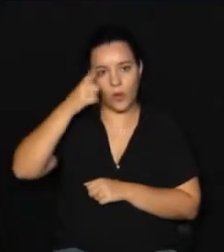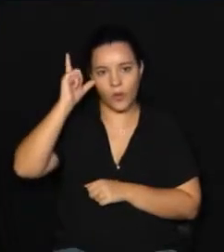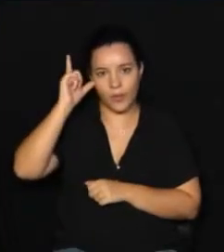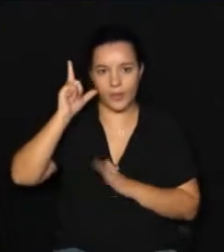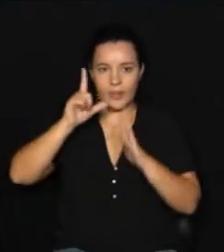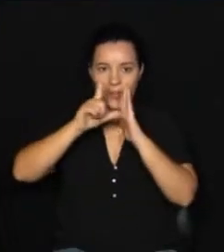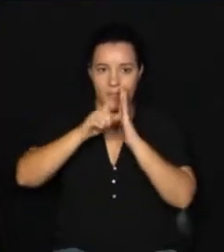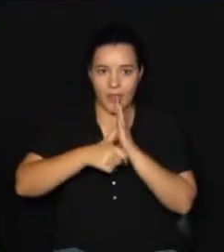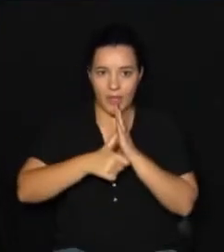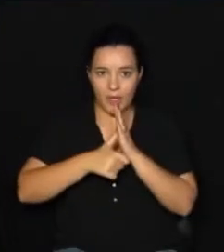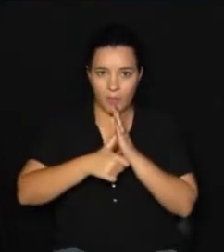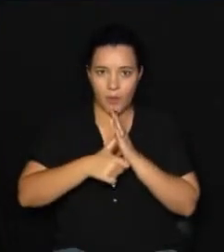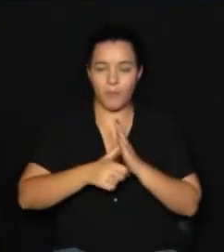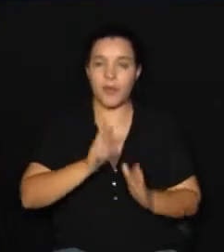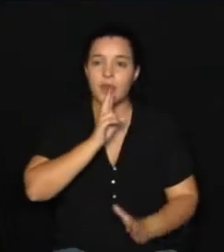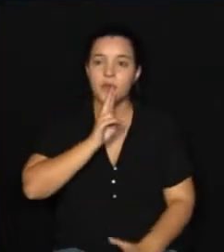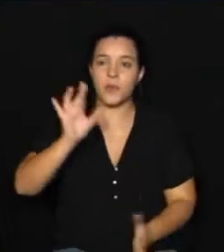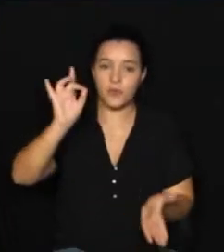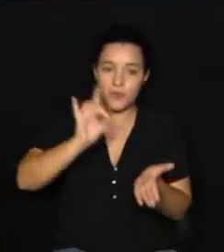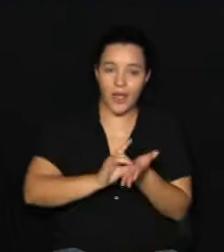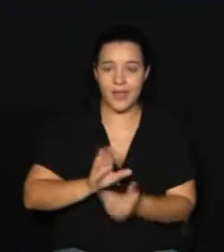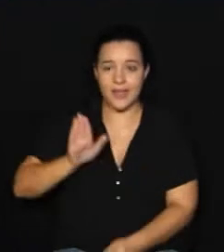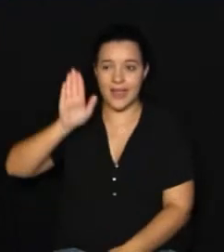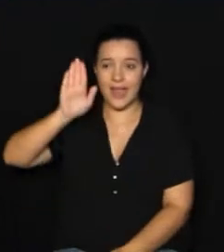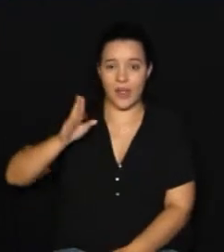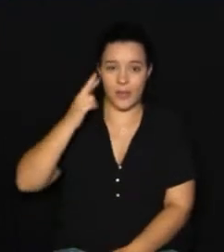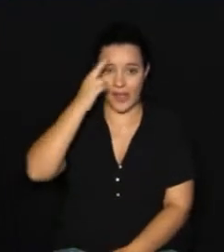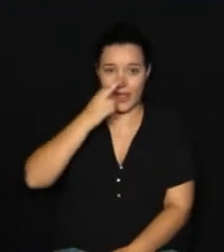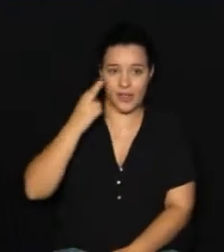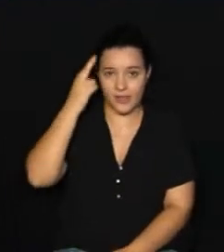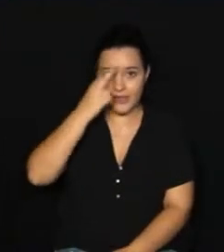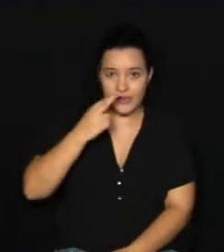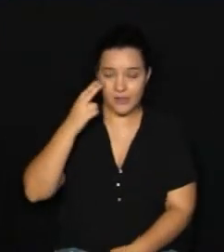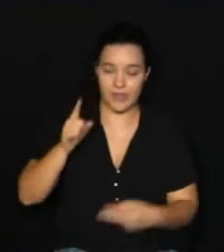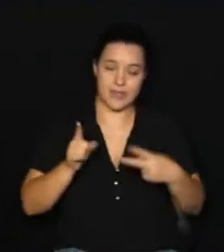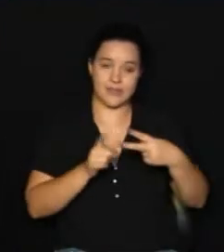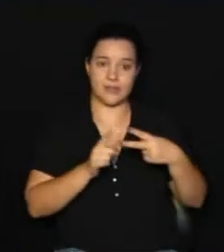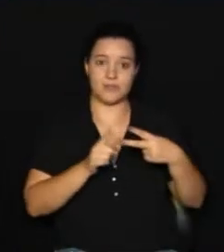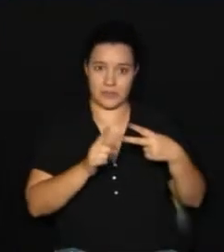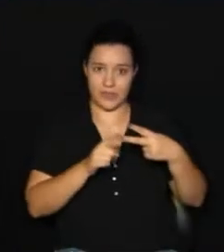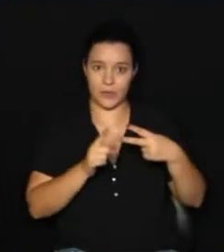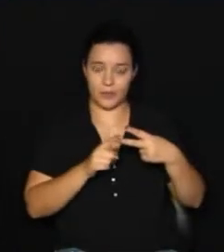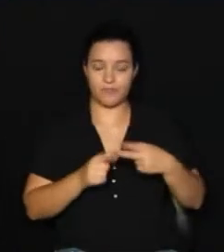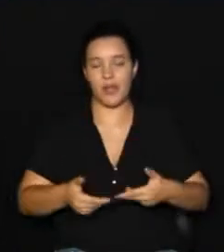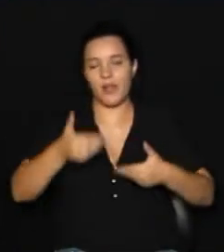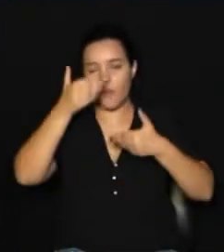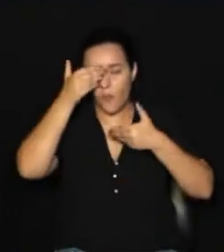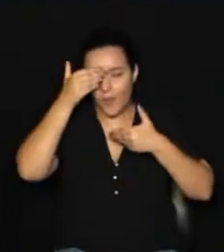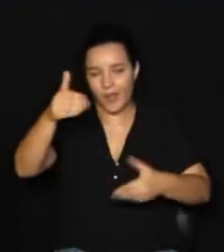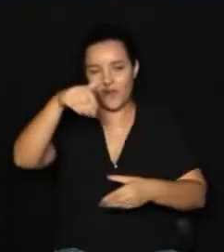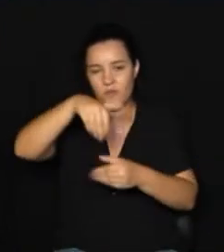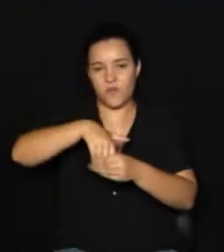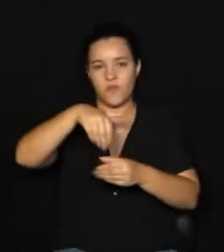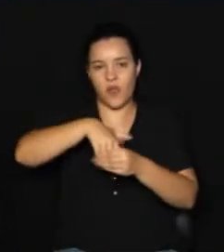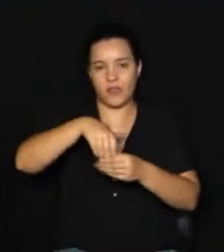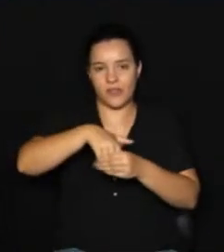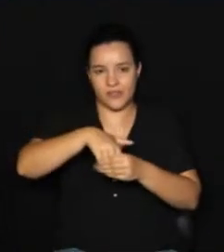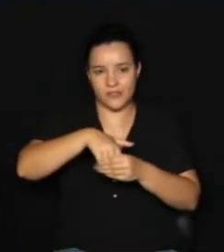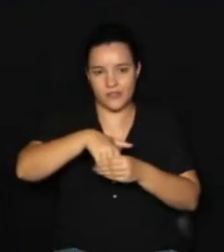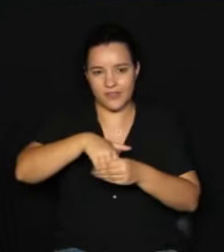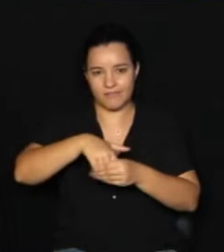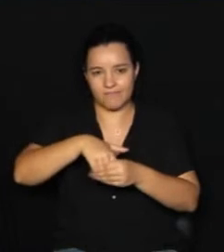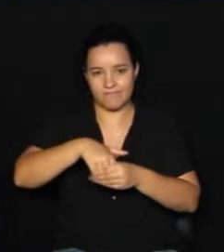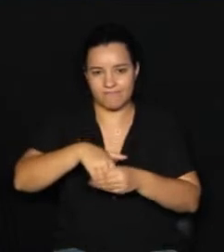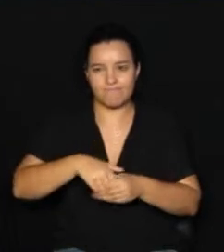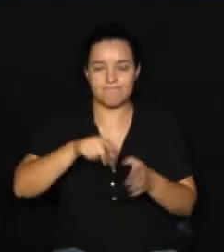Após o resultado final, o candidato Rafa Zimbaldi, que terminou na segunda colocação, agradeceu os votos recebidos e fez